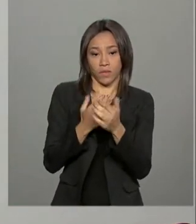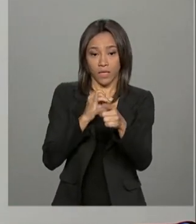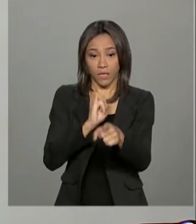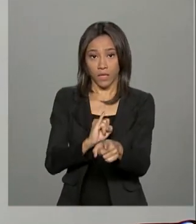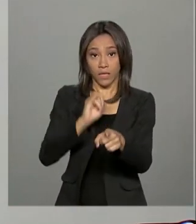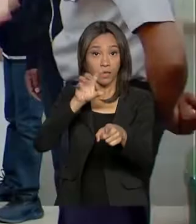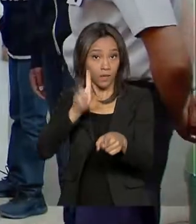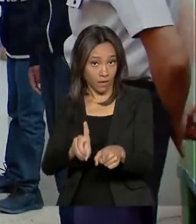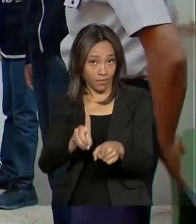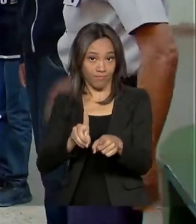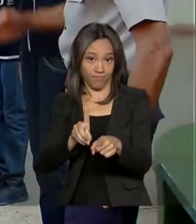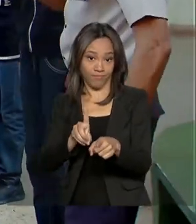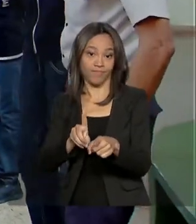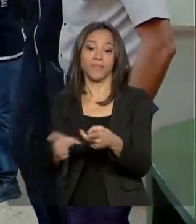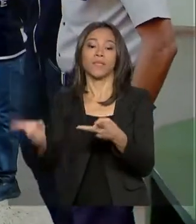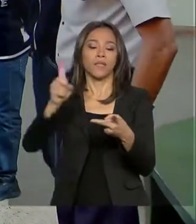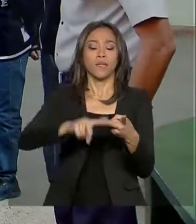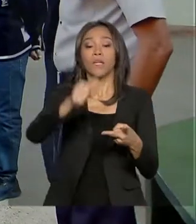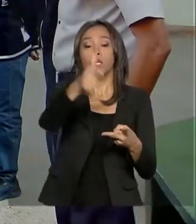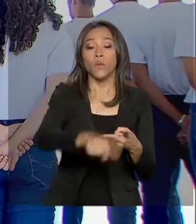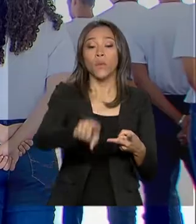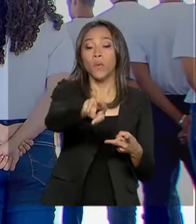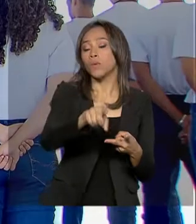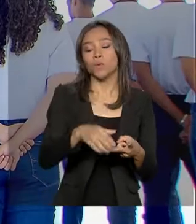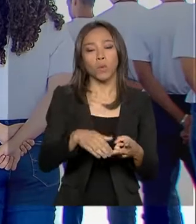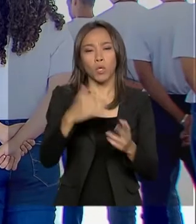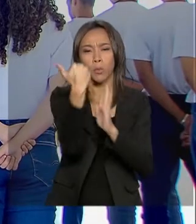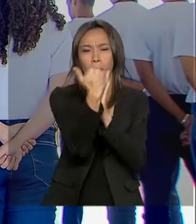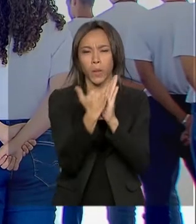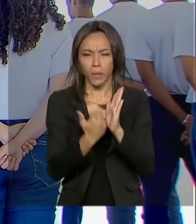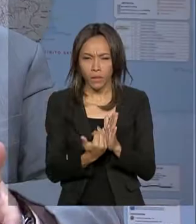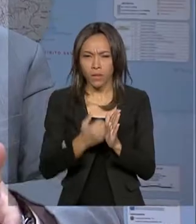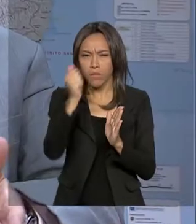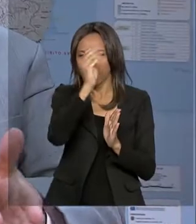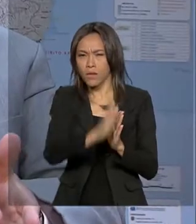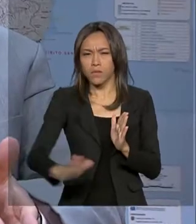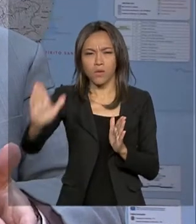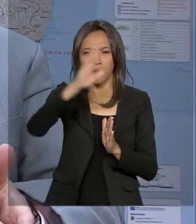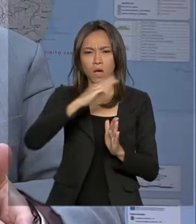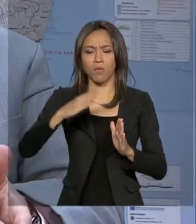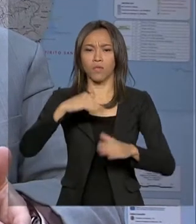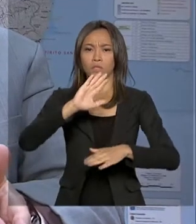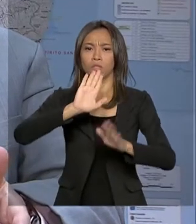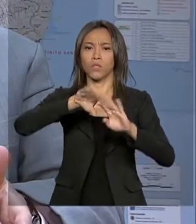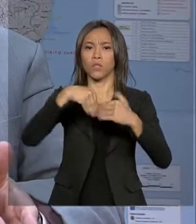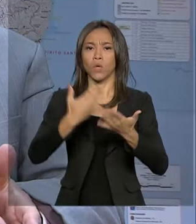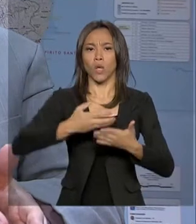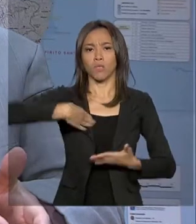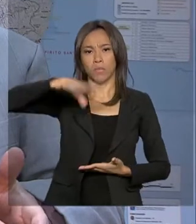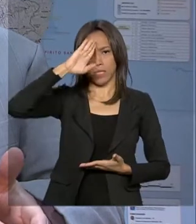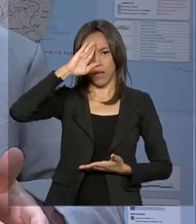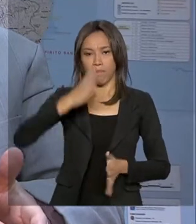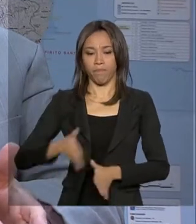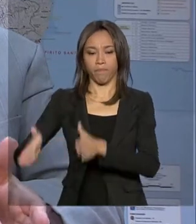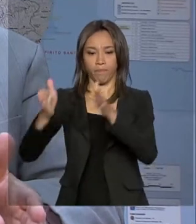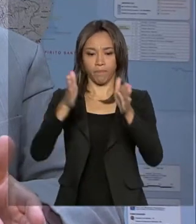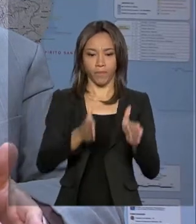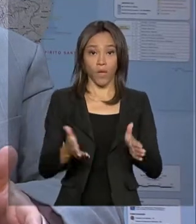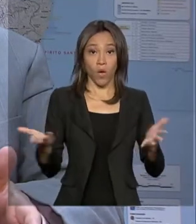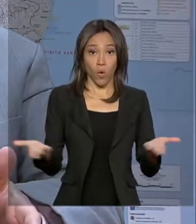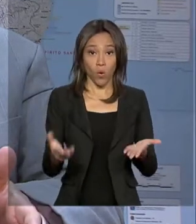Estudantil e o Programa Nacional das Escolas Cívico-Militares. Nesse primeiro momento são apenas 54